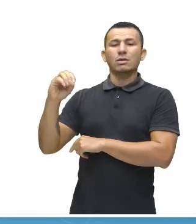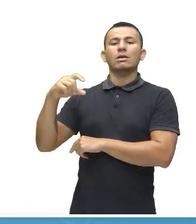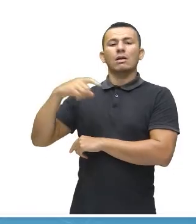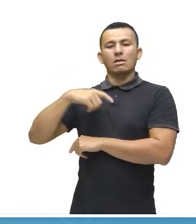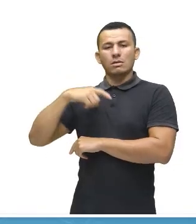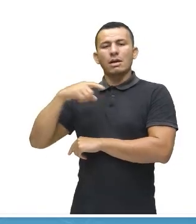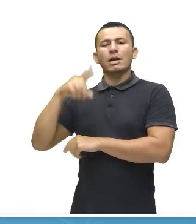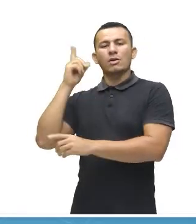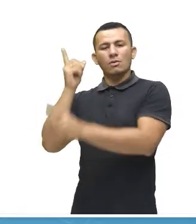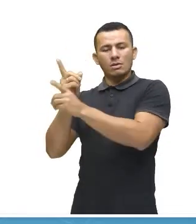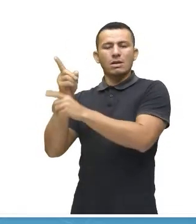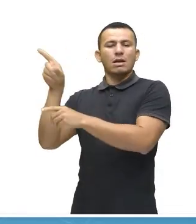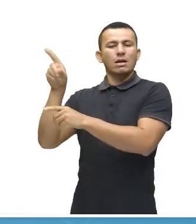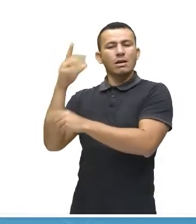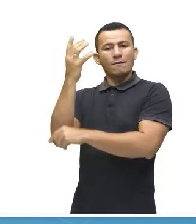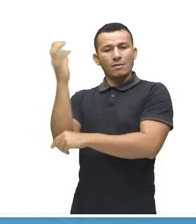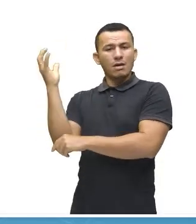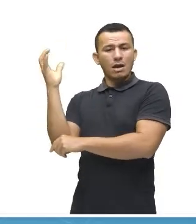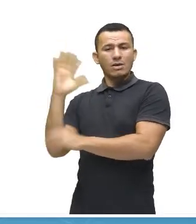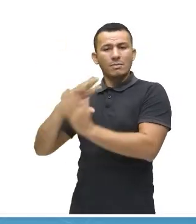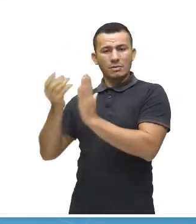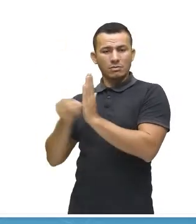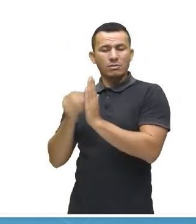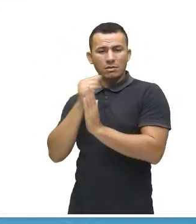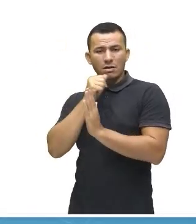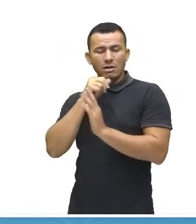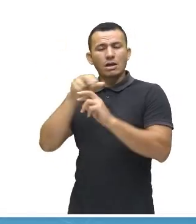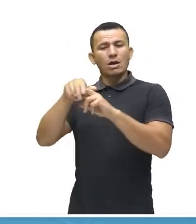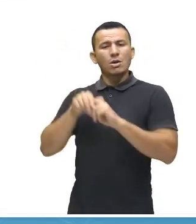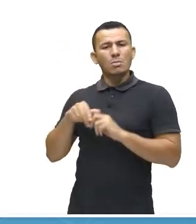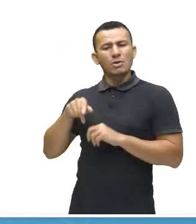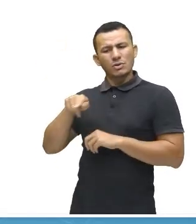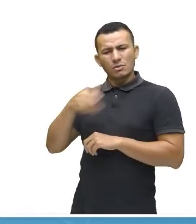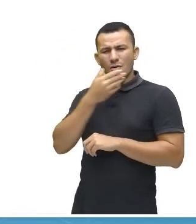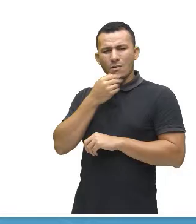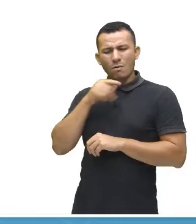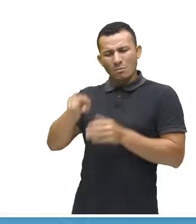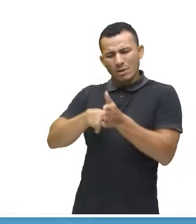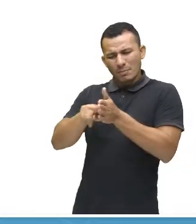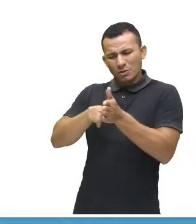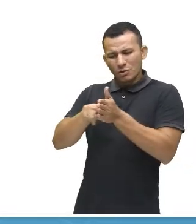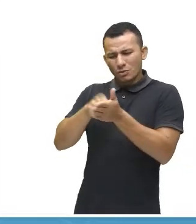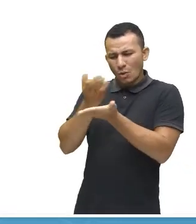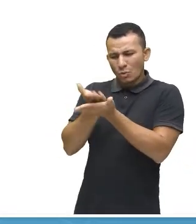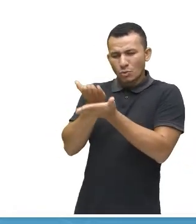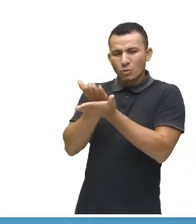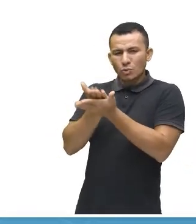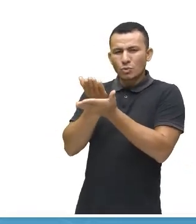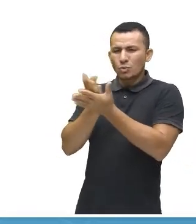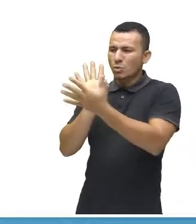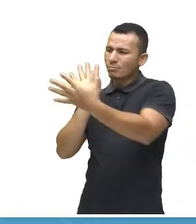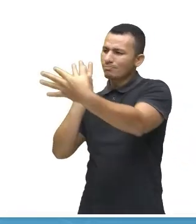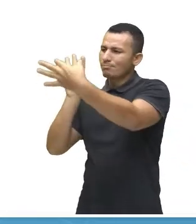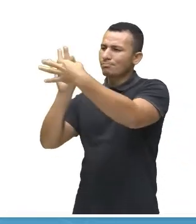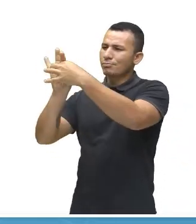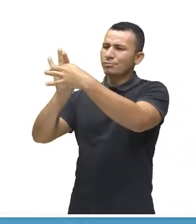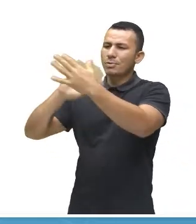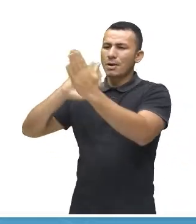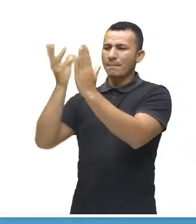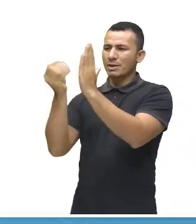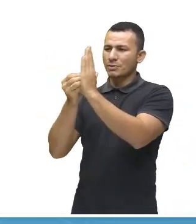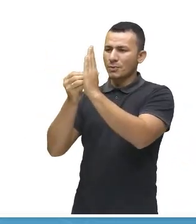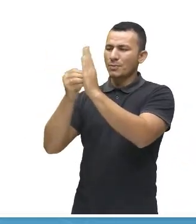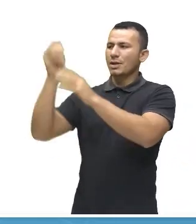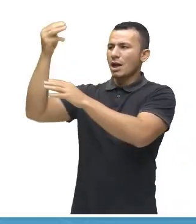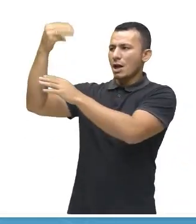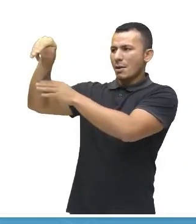Pedro Pinchas colocou, né, fez a divisão aí do Maranhão do leste dele para o nordeste, do